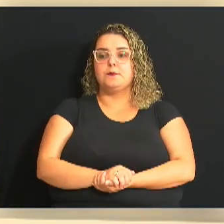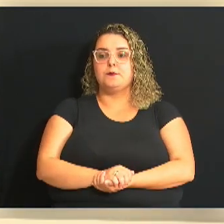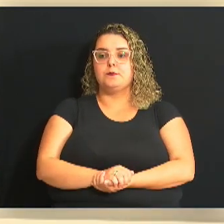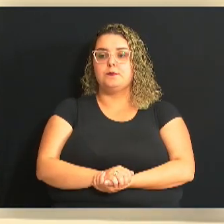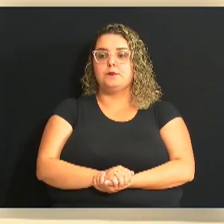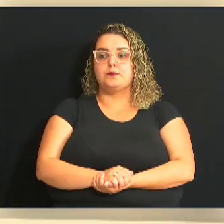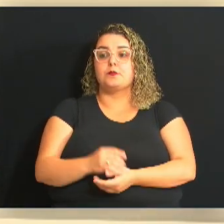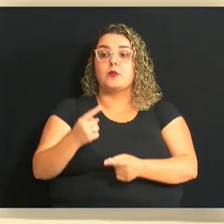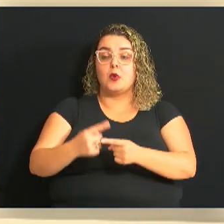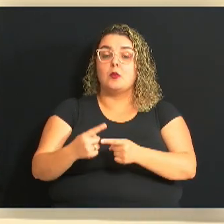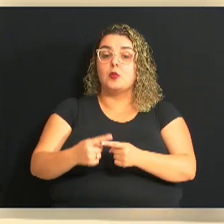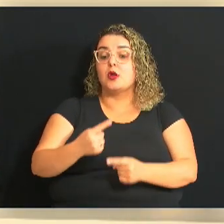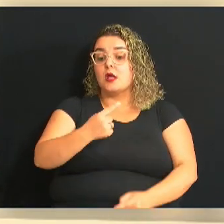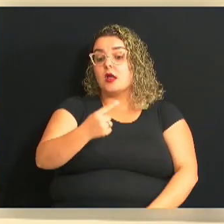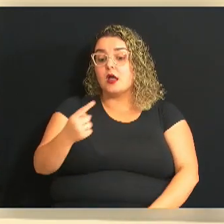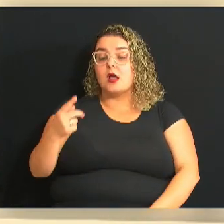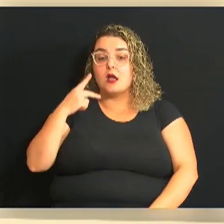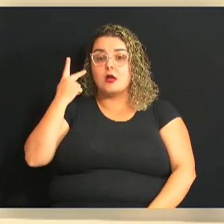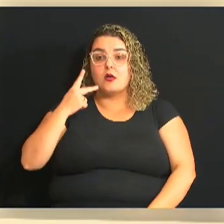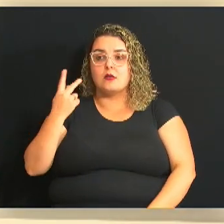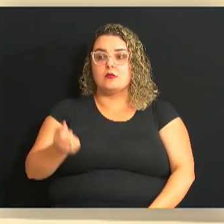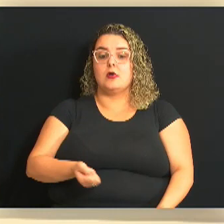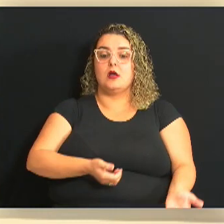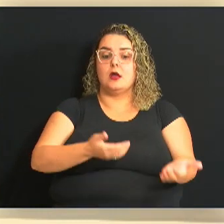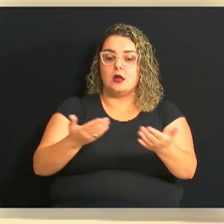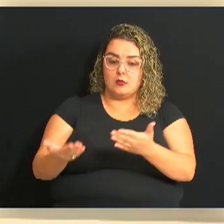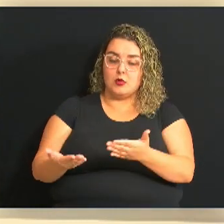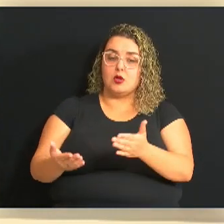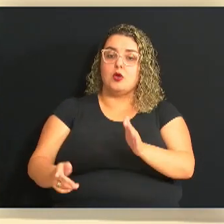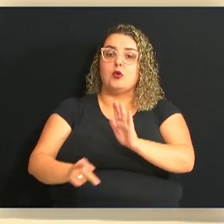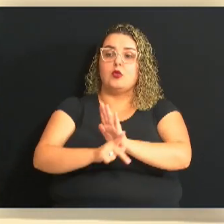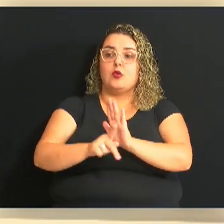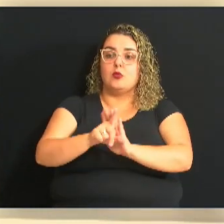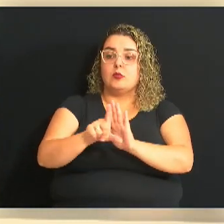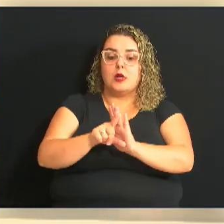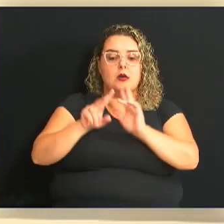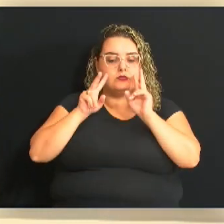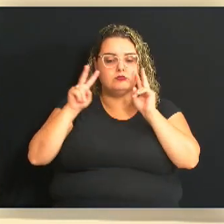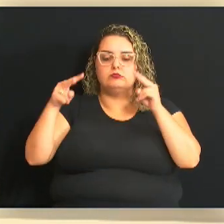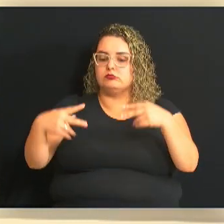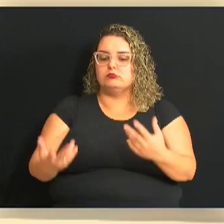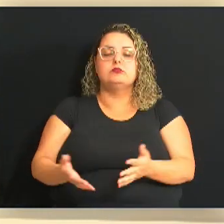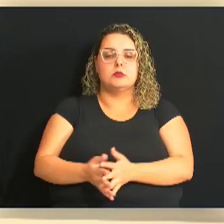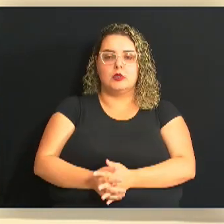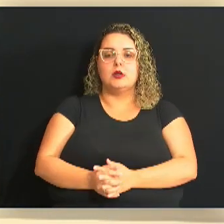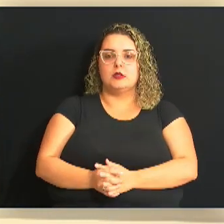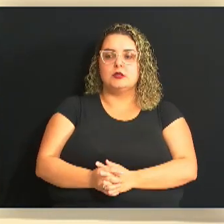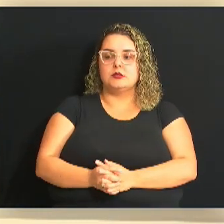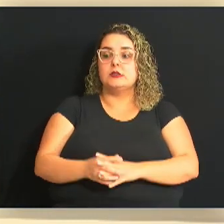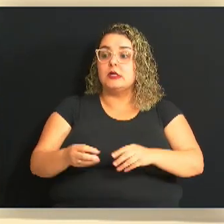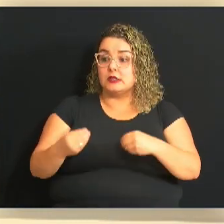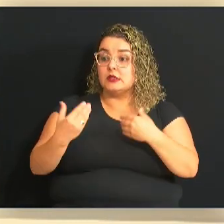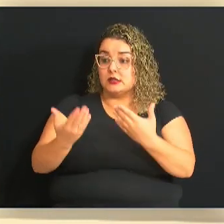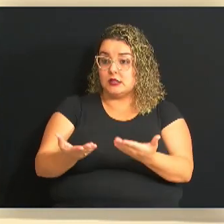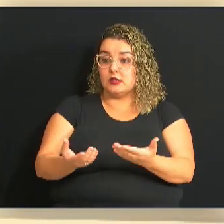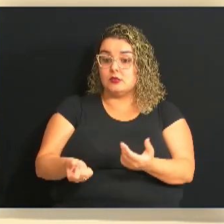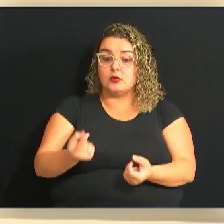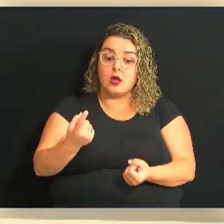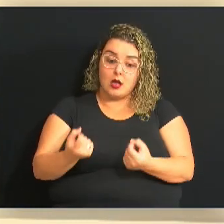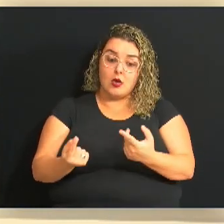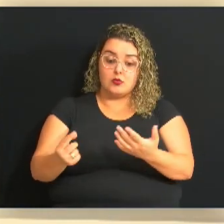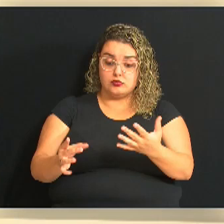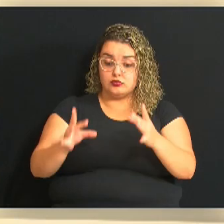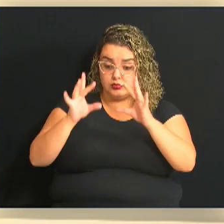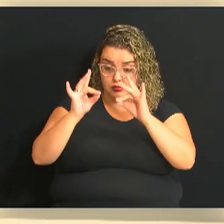Porque cada vereador apresentou o projeto de um ponto de vista, né, trazendo alguns elementos que muitas